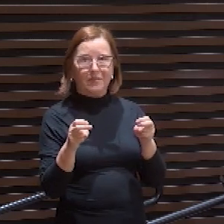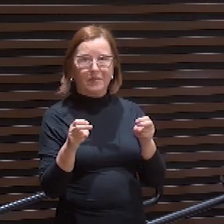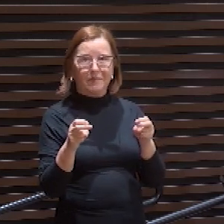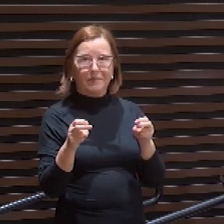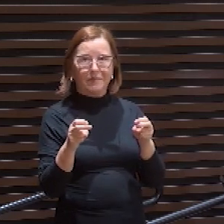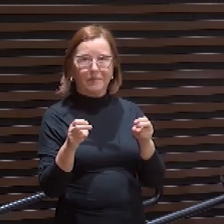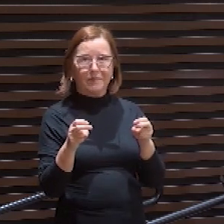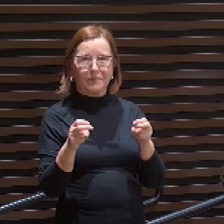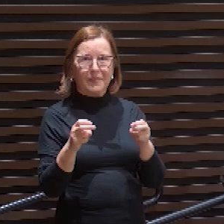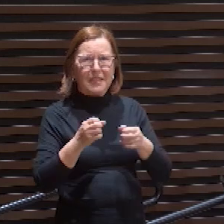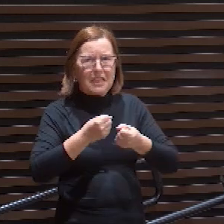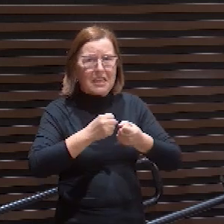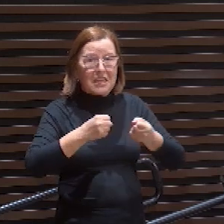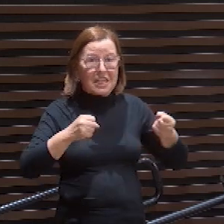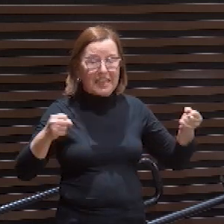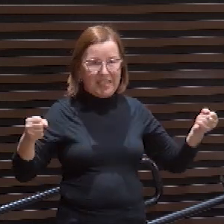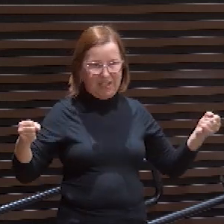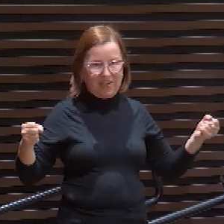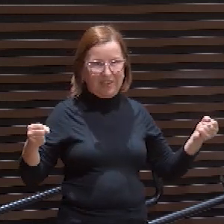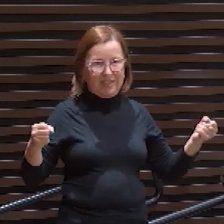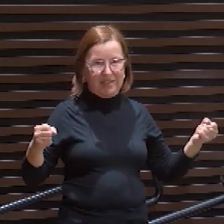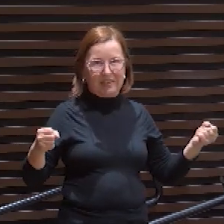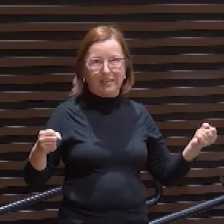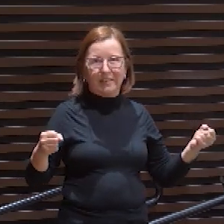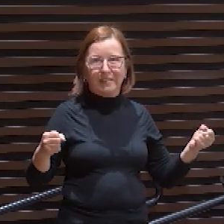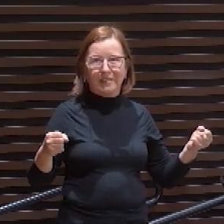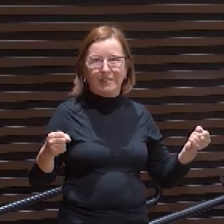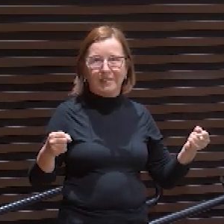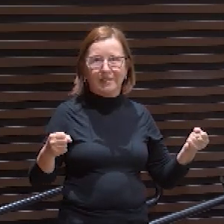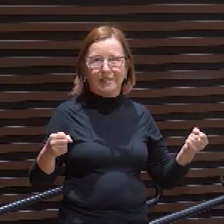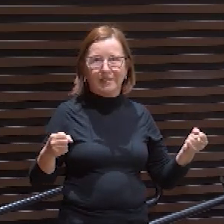pois, como é grande